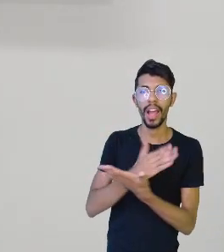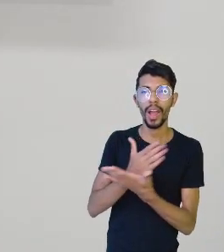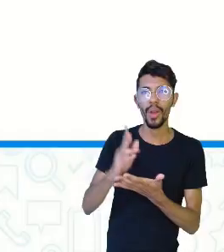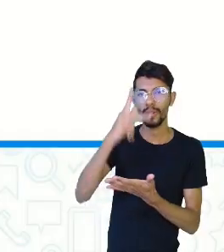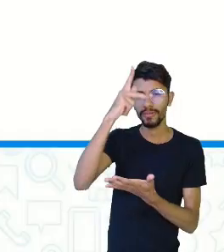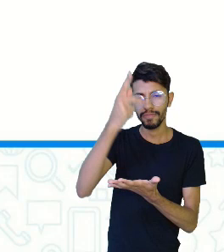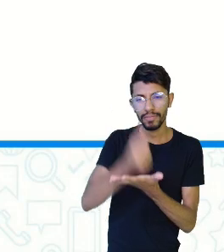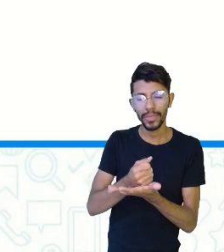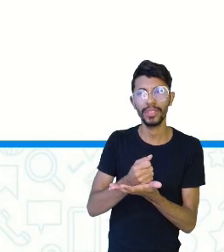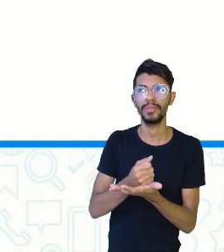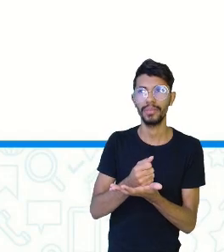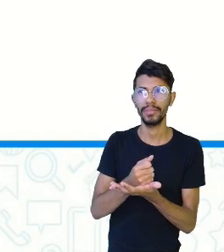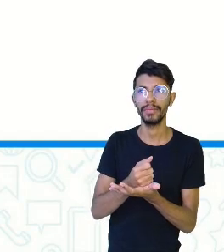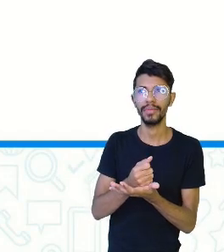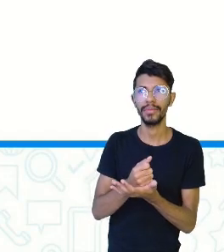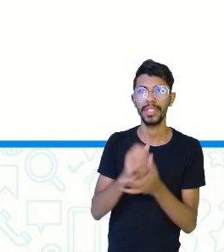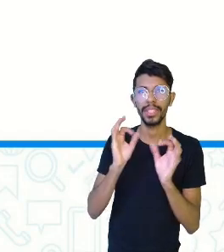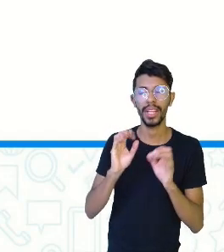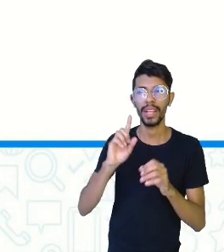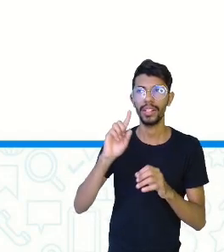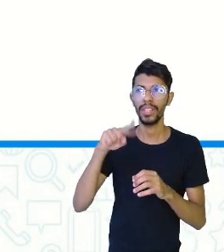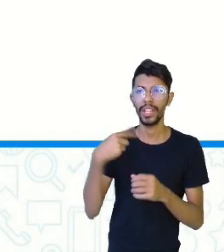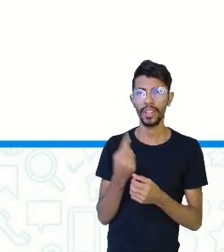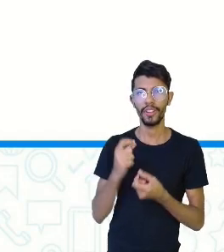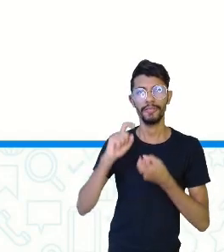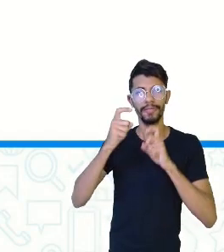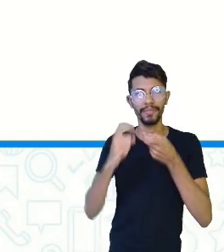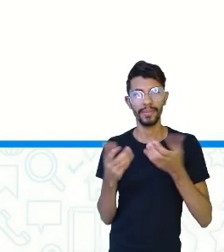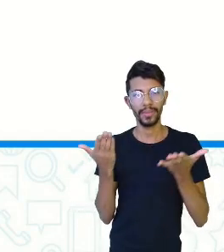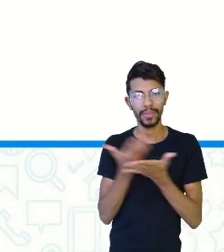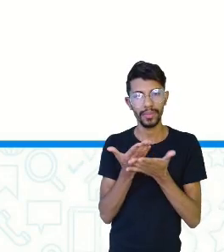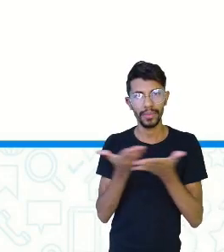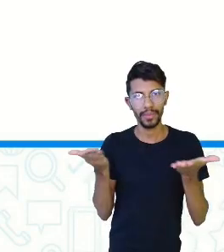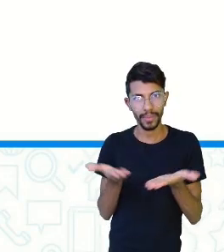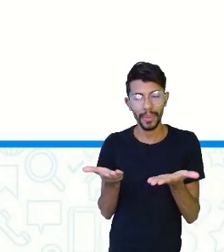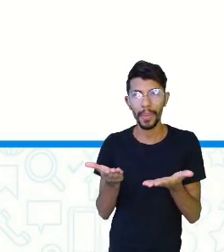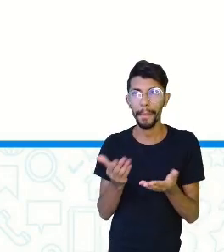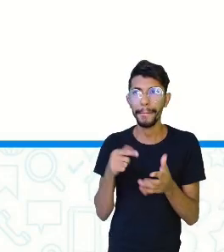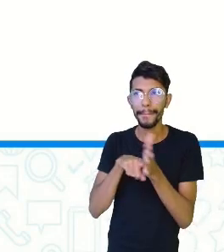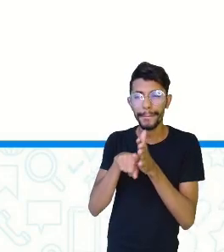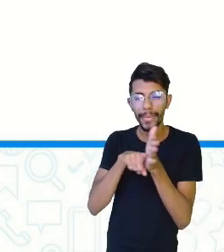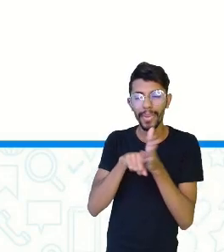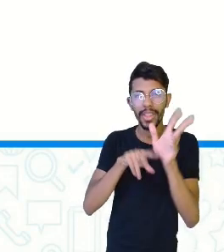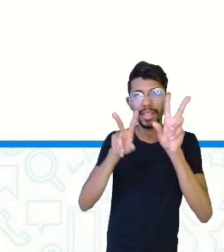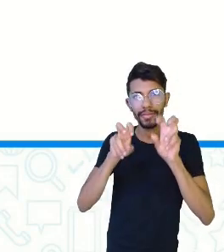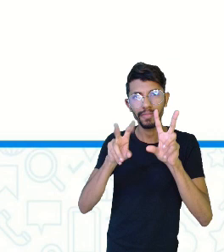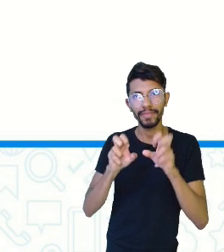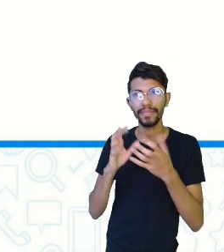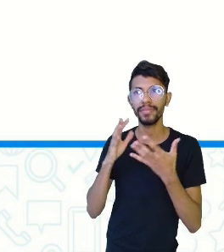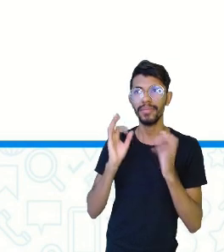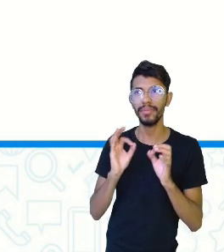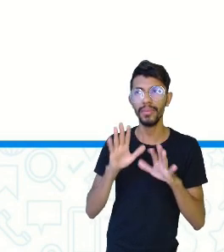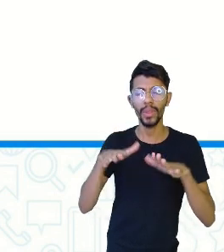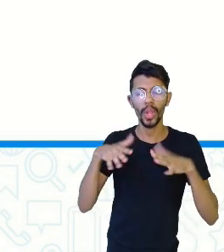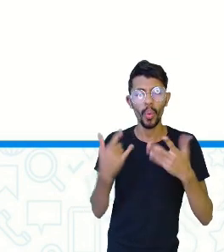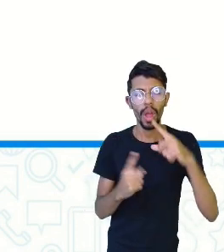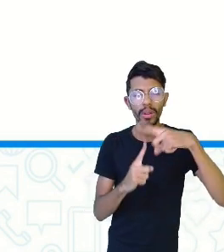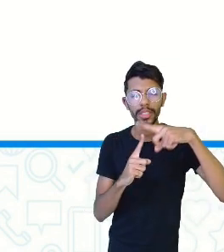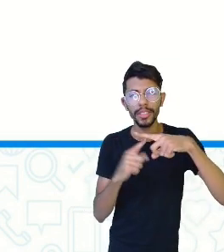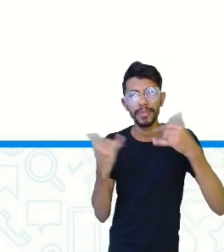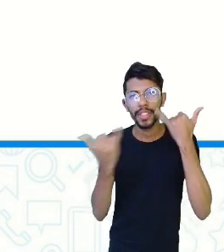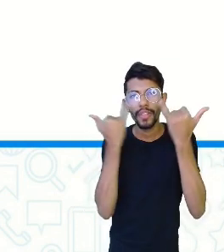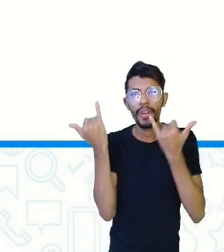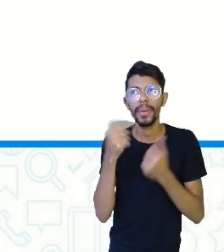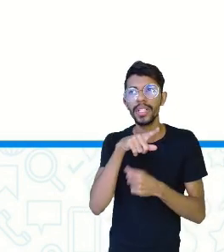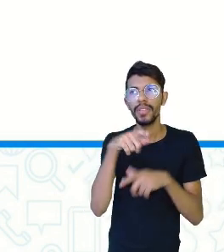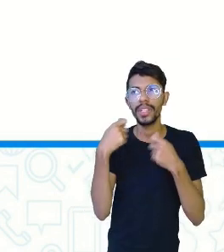monumentos ou patrimônios, né, que nós falamos na nossa aula e vai pesquisar sobre ele. Que tipo de informações você